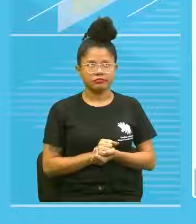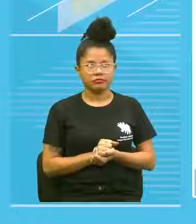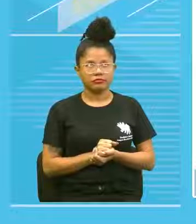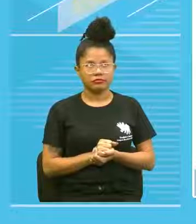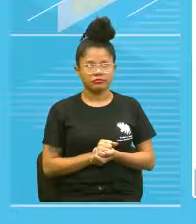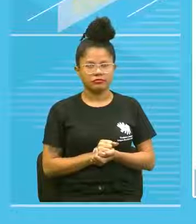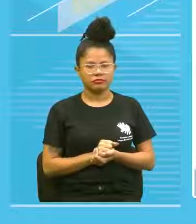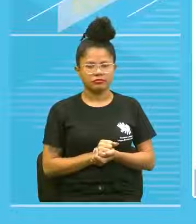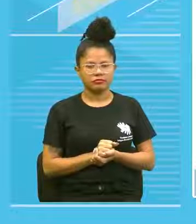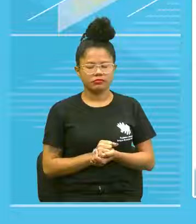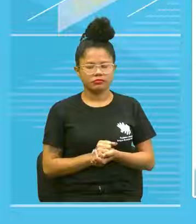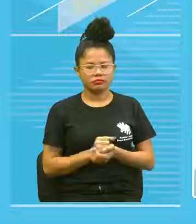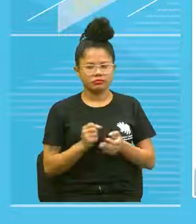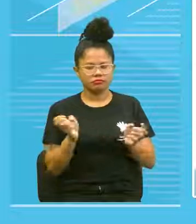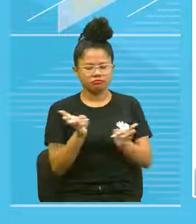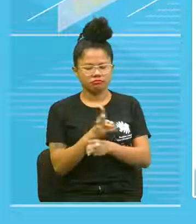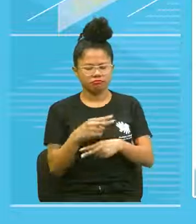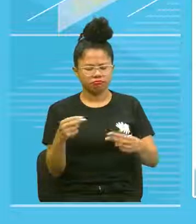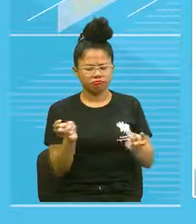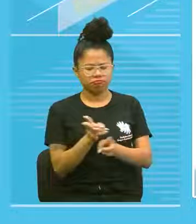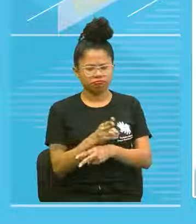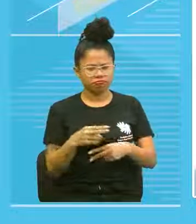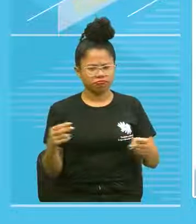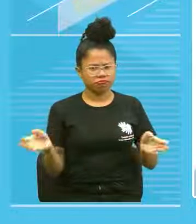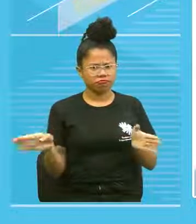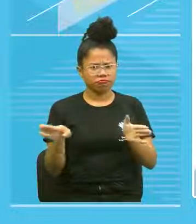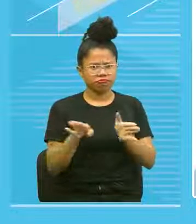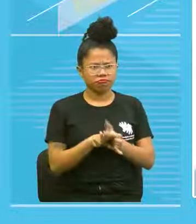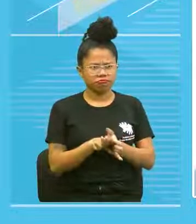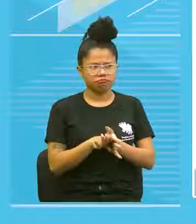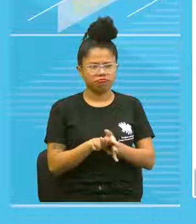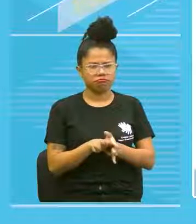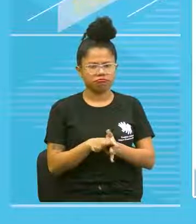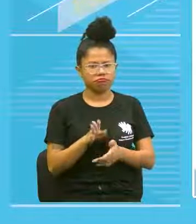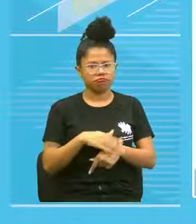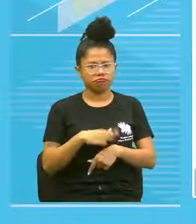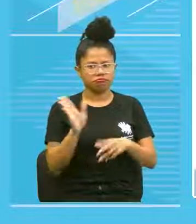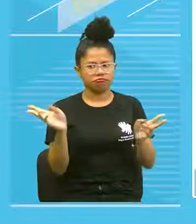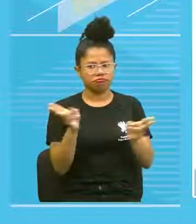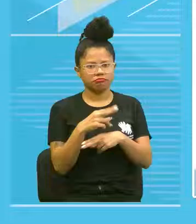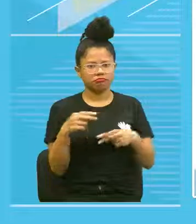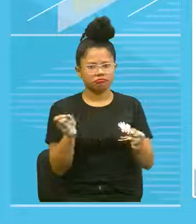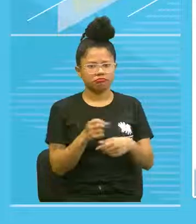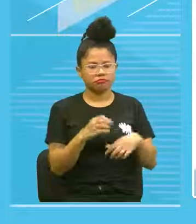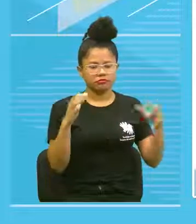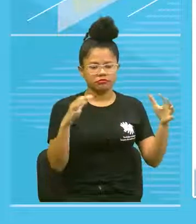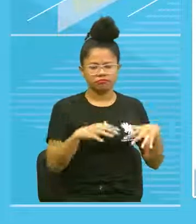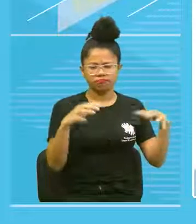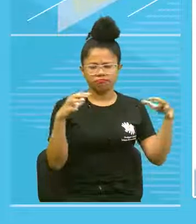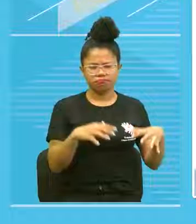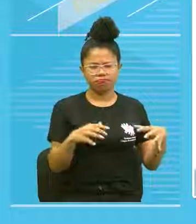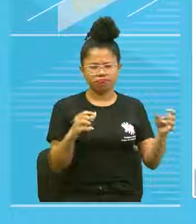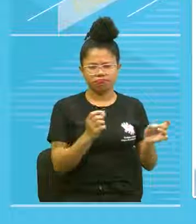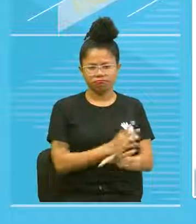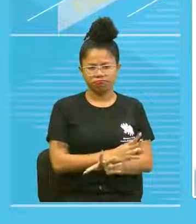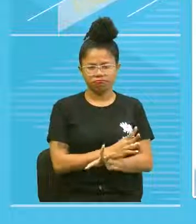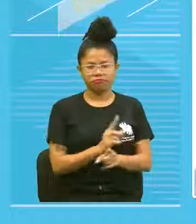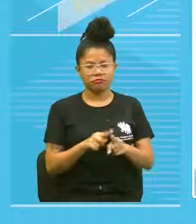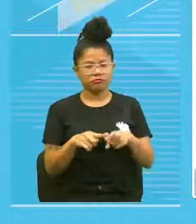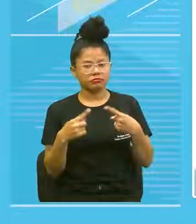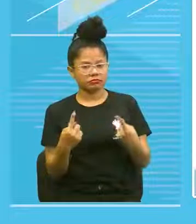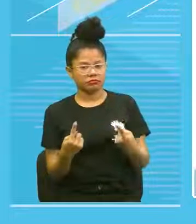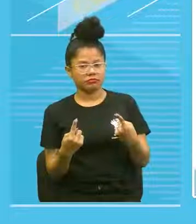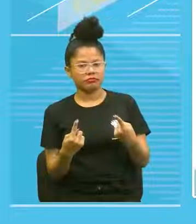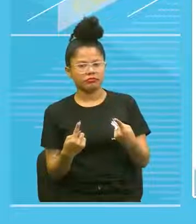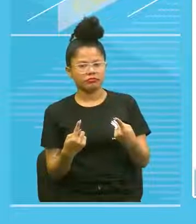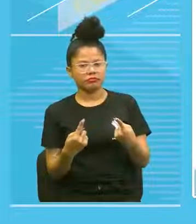E aí as eólicas chegam com força e o que diminui a chuva mais aumenta o